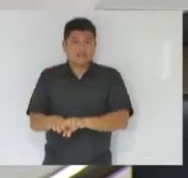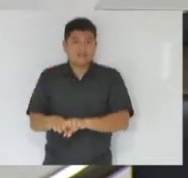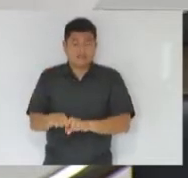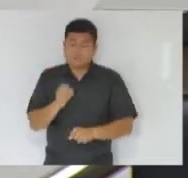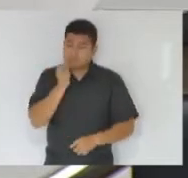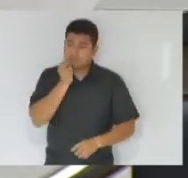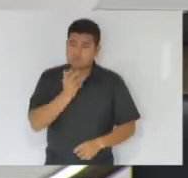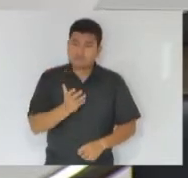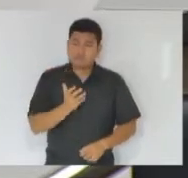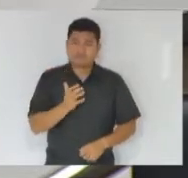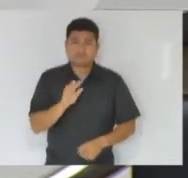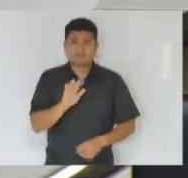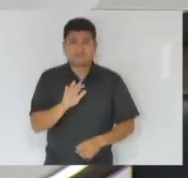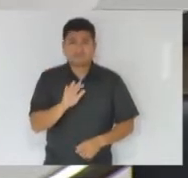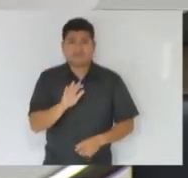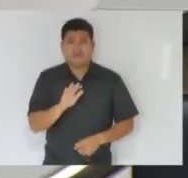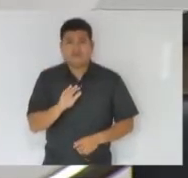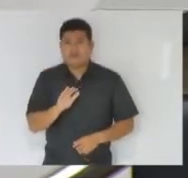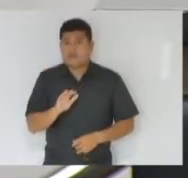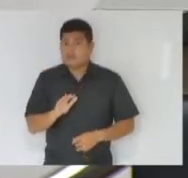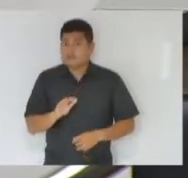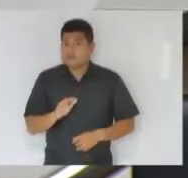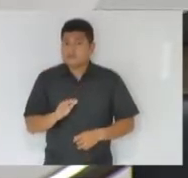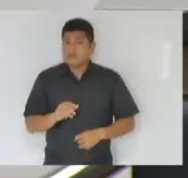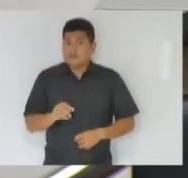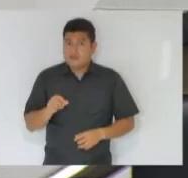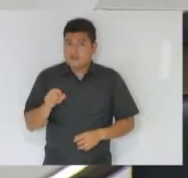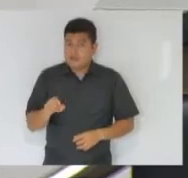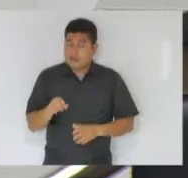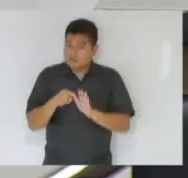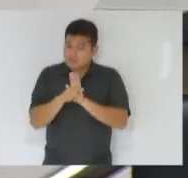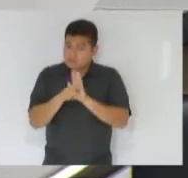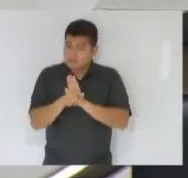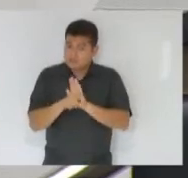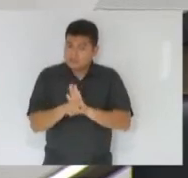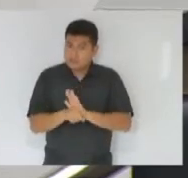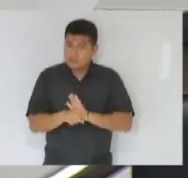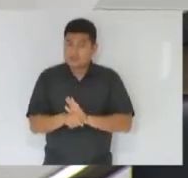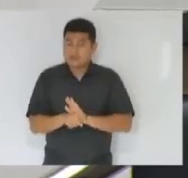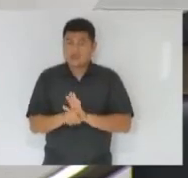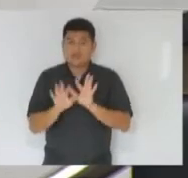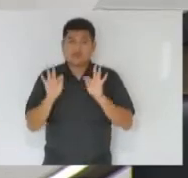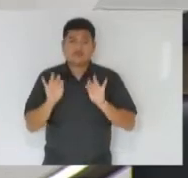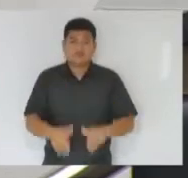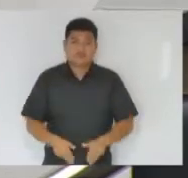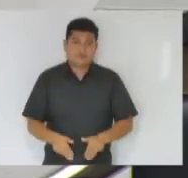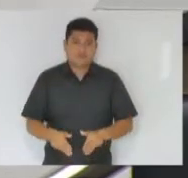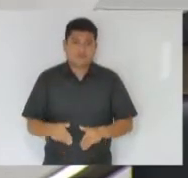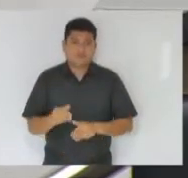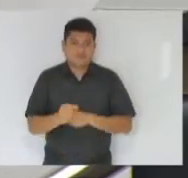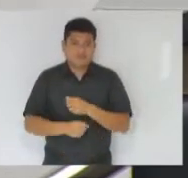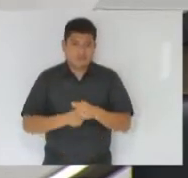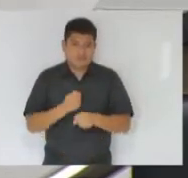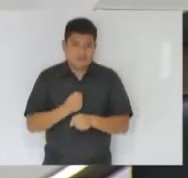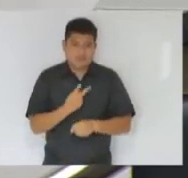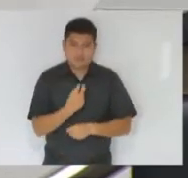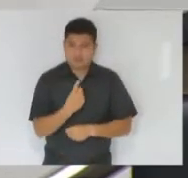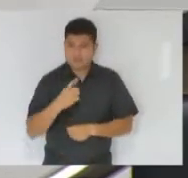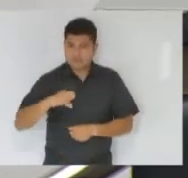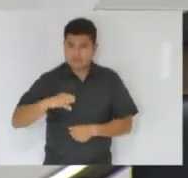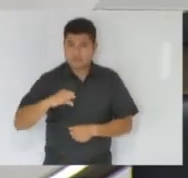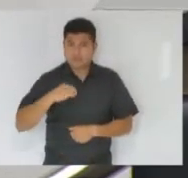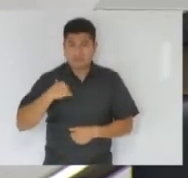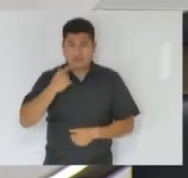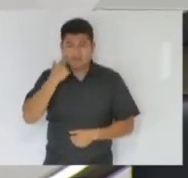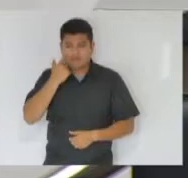boa, mas isso nas pesquisas feitas no final do ano. Mas analisando de fato as fotos